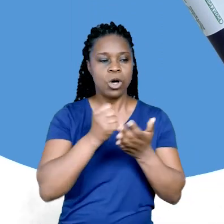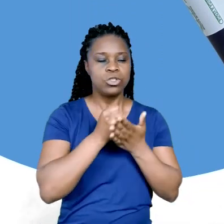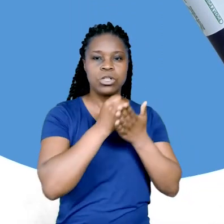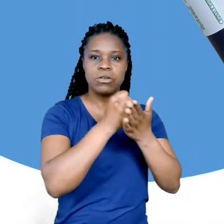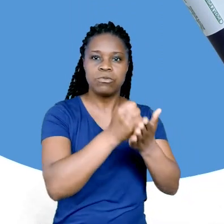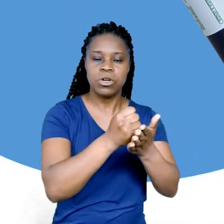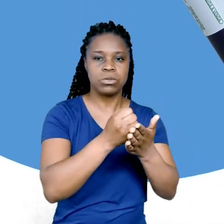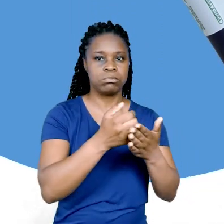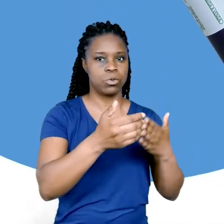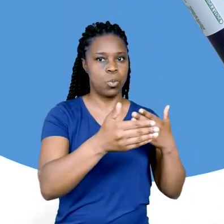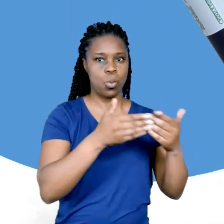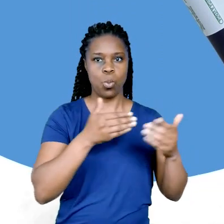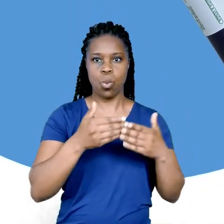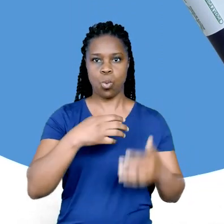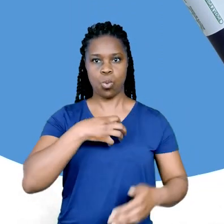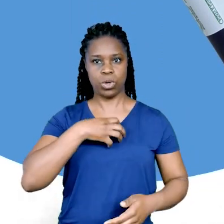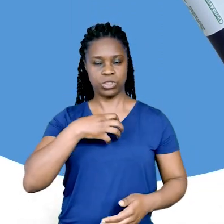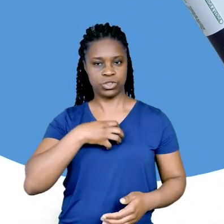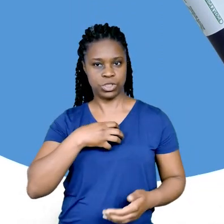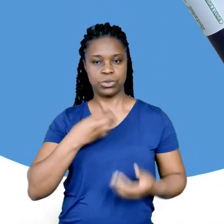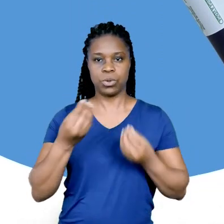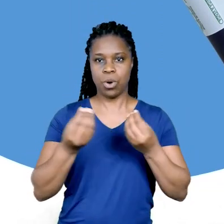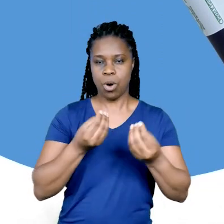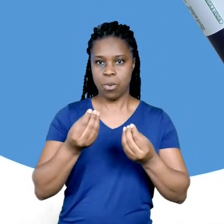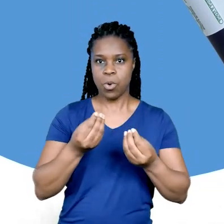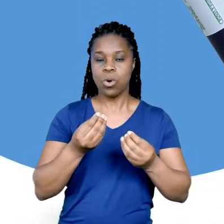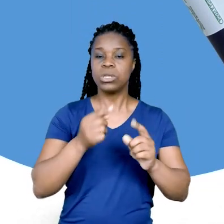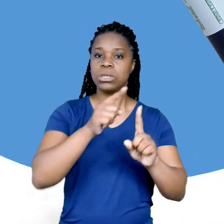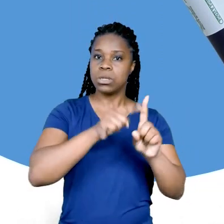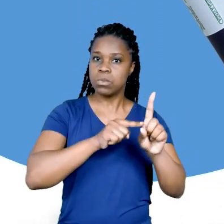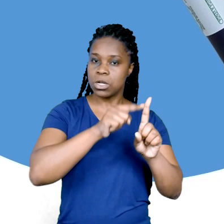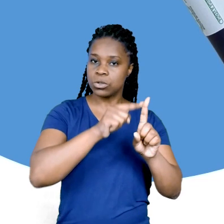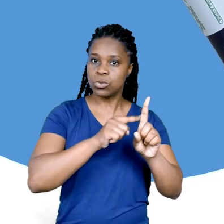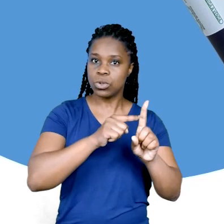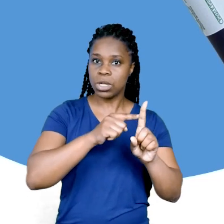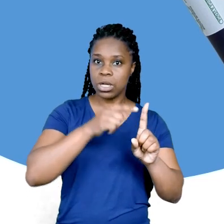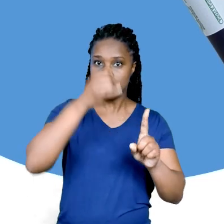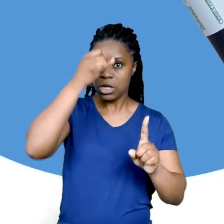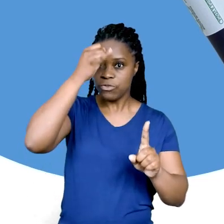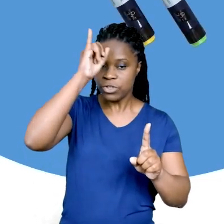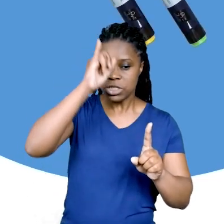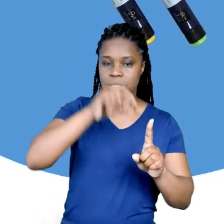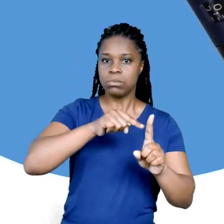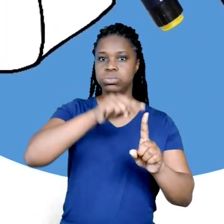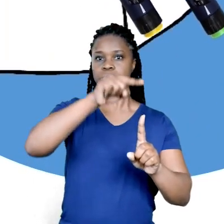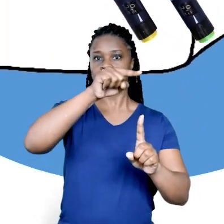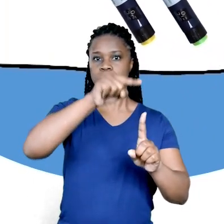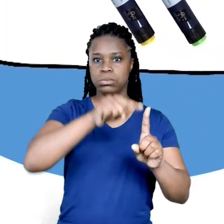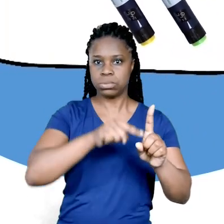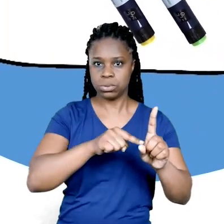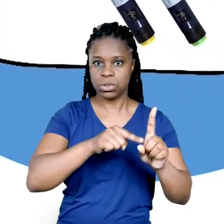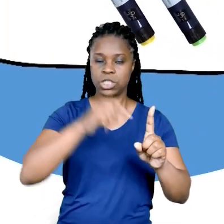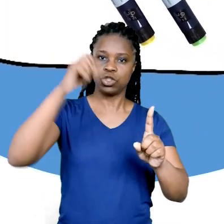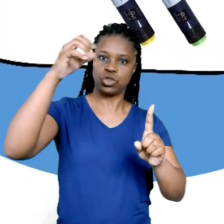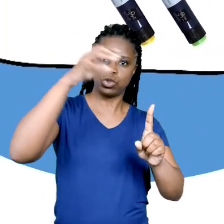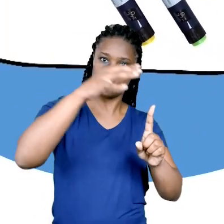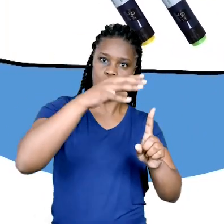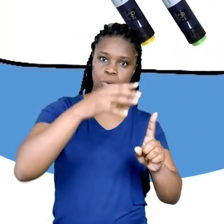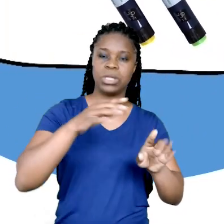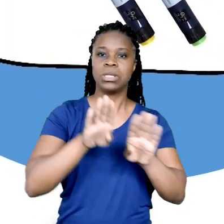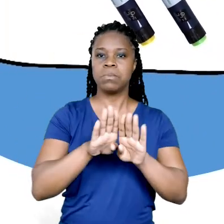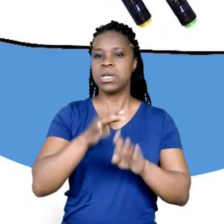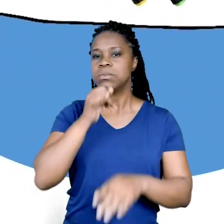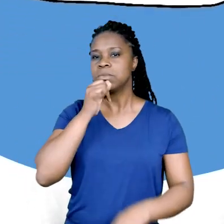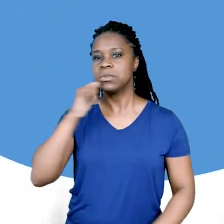temperatura ambiente, evitando temperaturas extremas e luz solar direta. Em